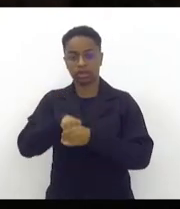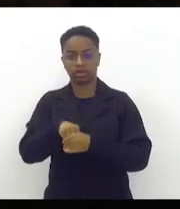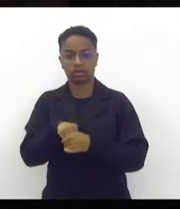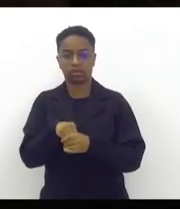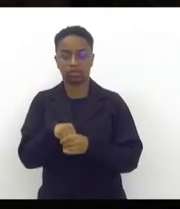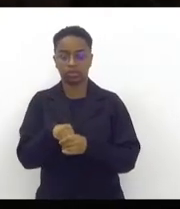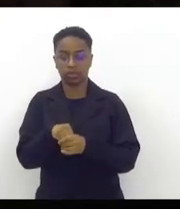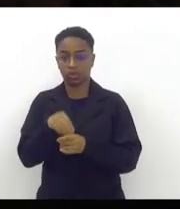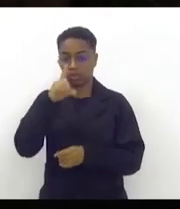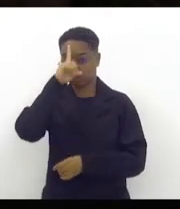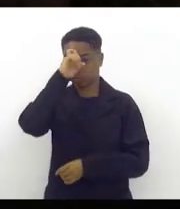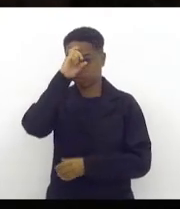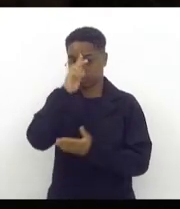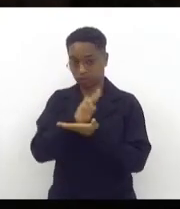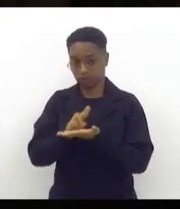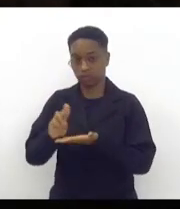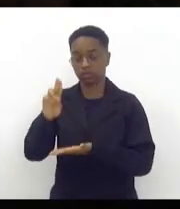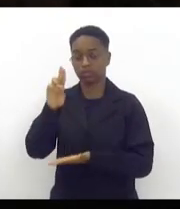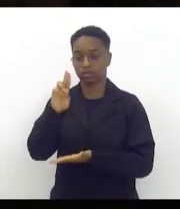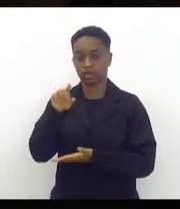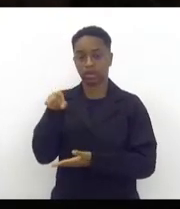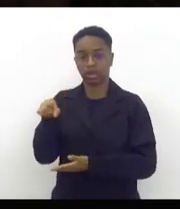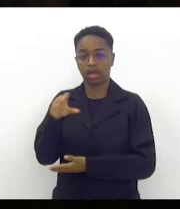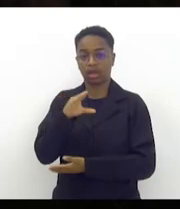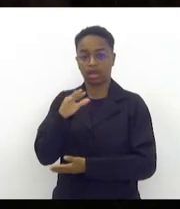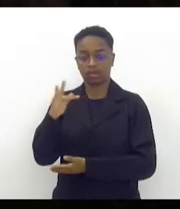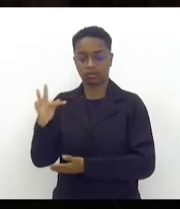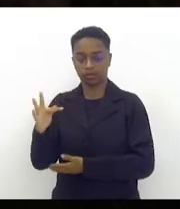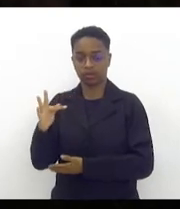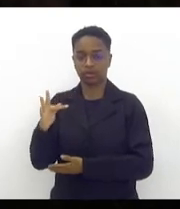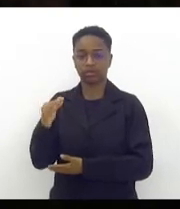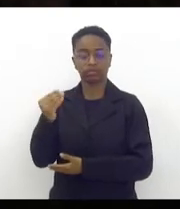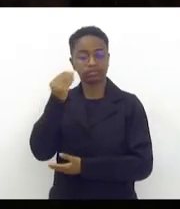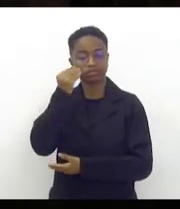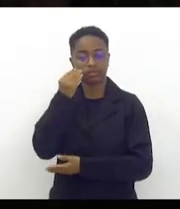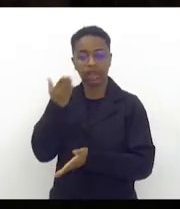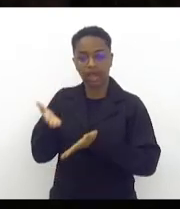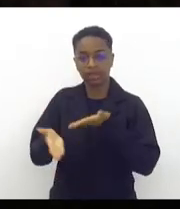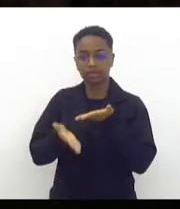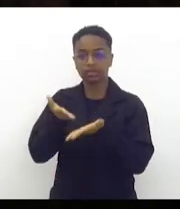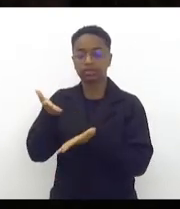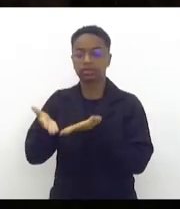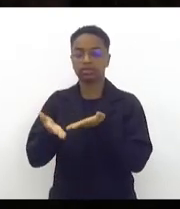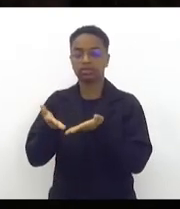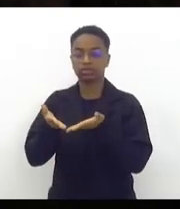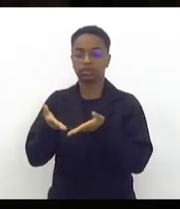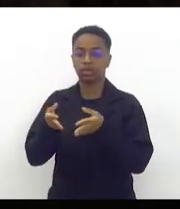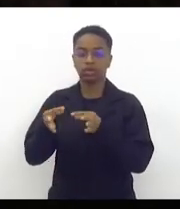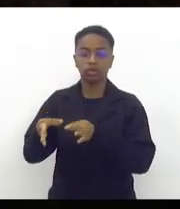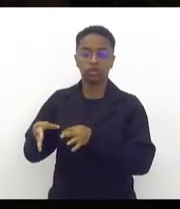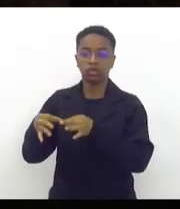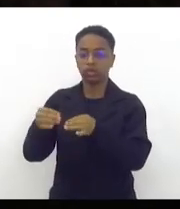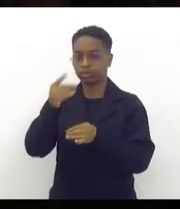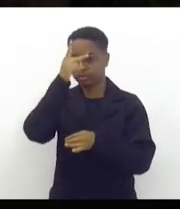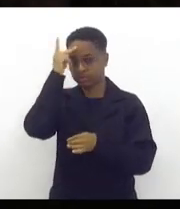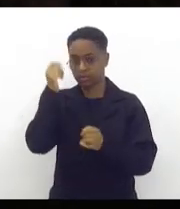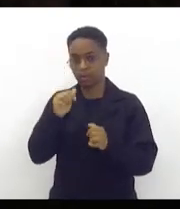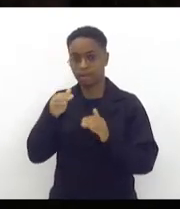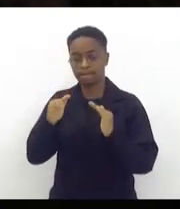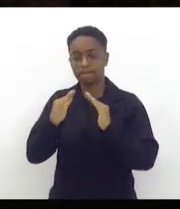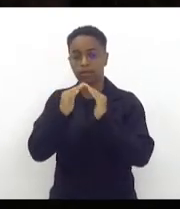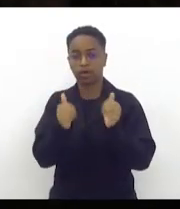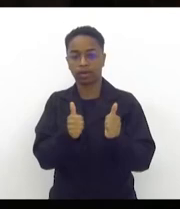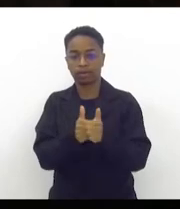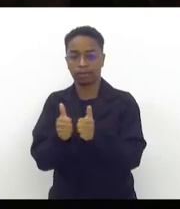Hospital Universitário Ézio Cordeiro, em Cabo Frio, para atendimento a toda a Baixada Litorânea, a toda a região dos